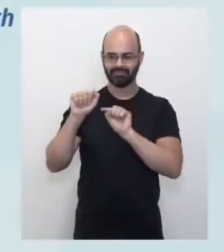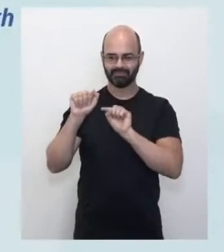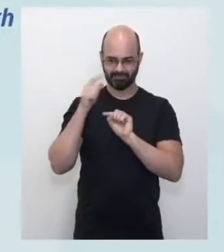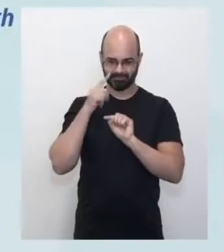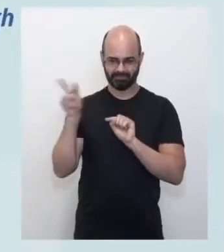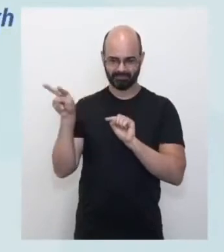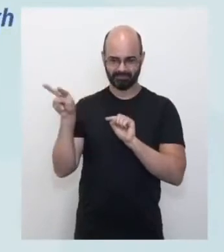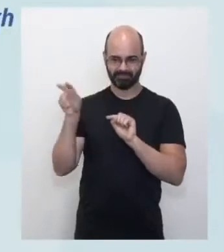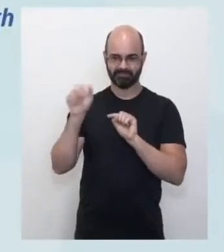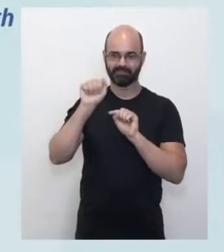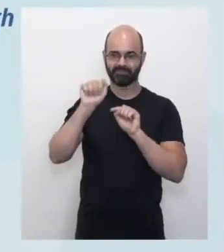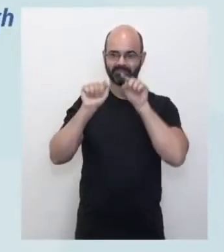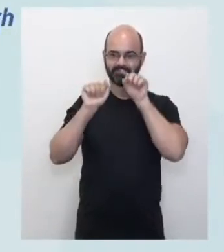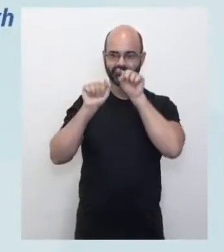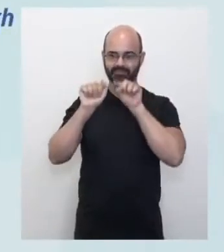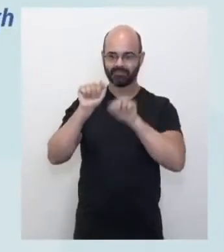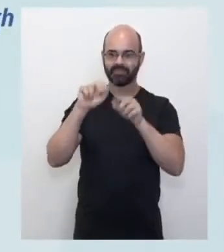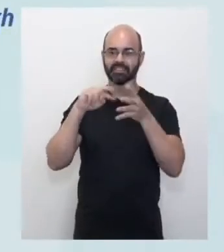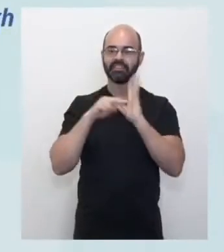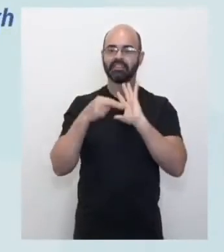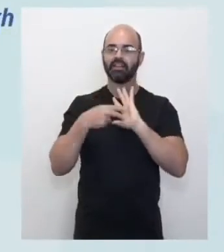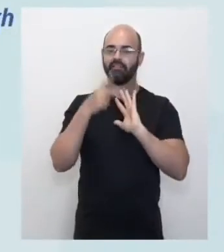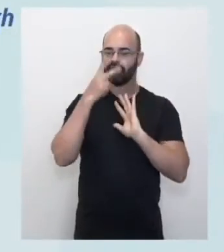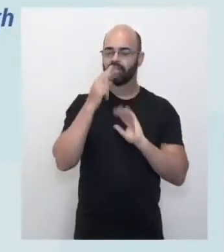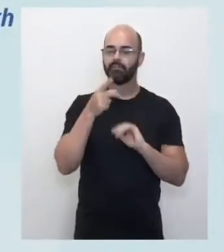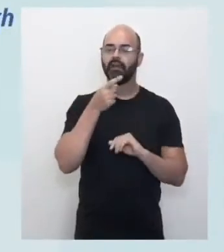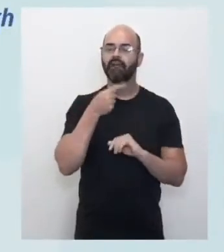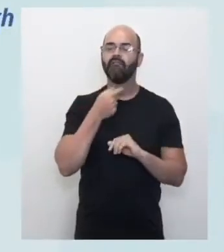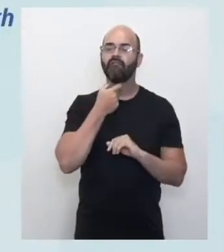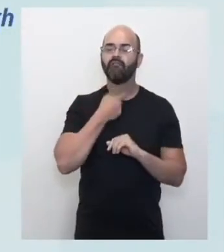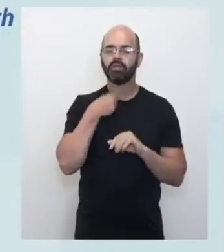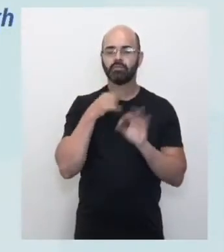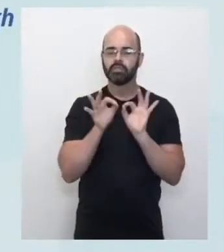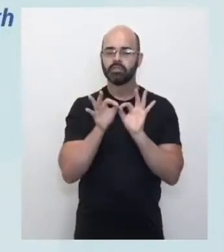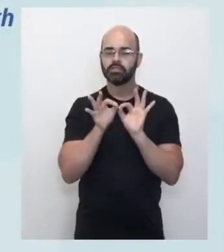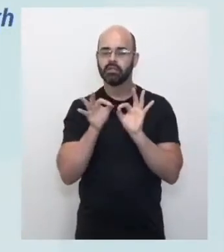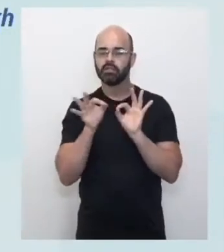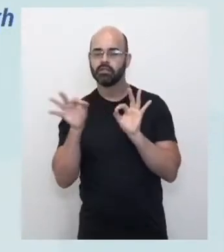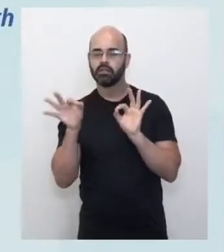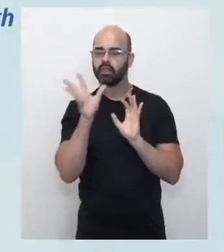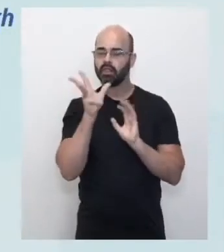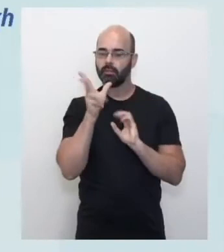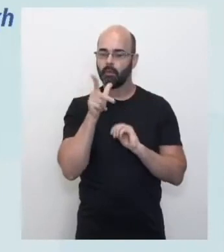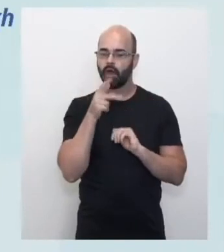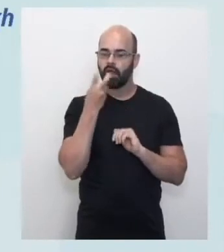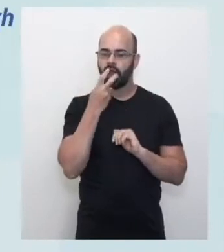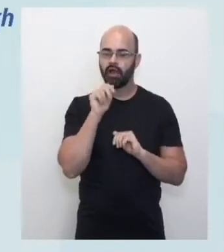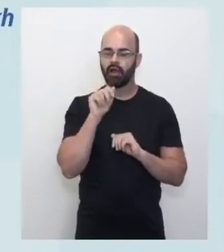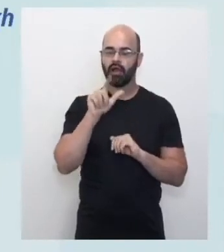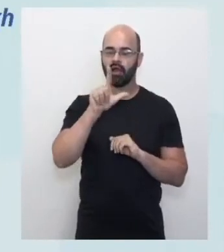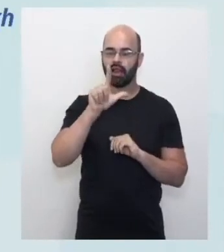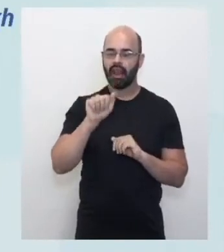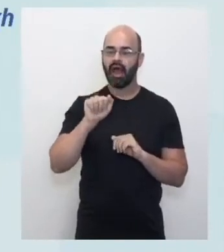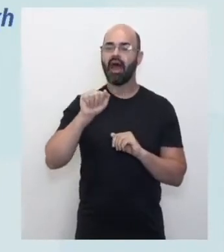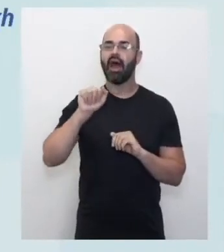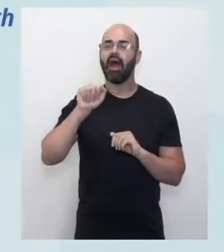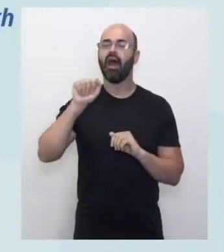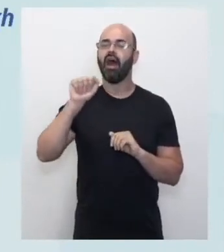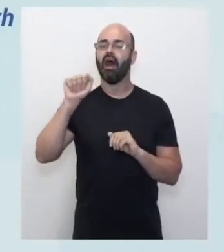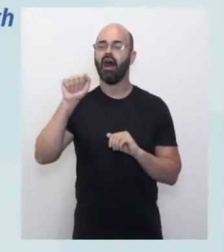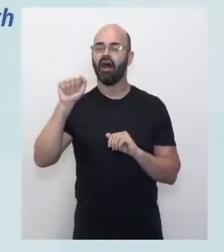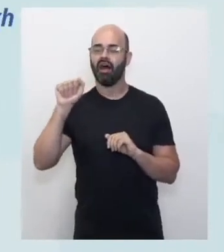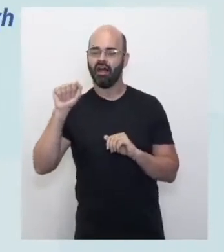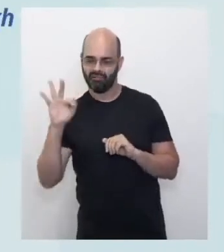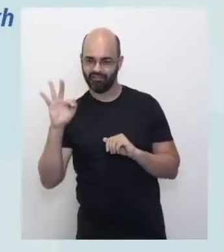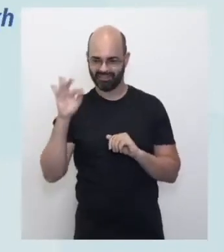som, né? Laugh. Então é mais longo assim, não é só laugh, é laugh, né? Que é um pouquinho mais longo no sotaque